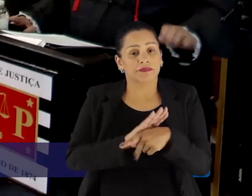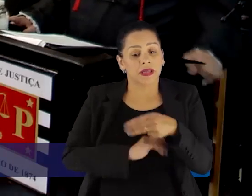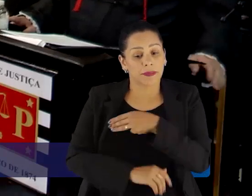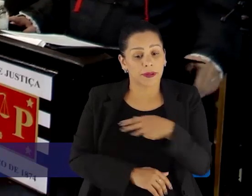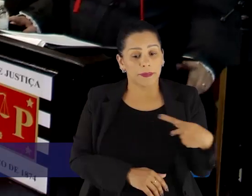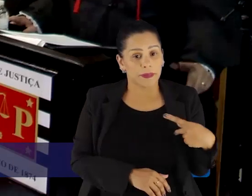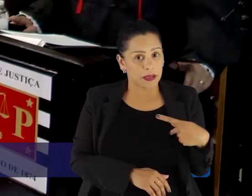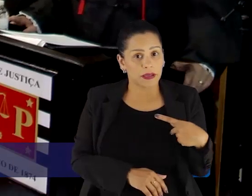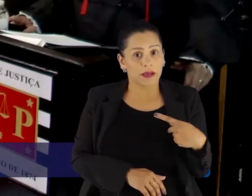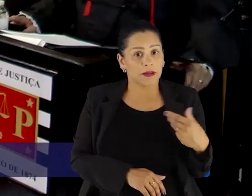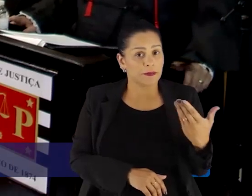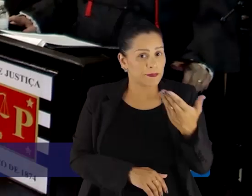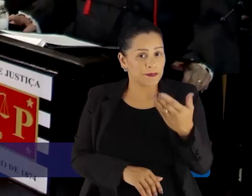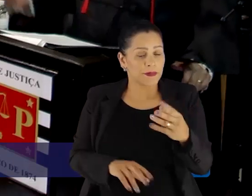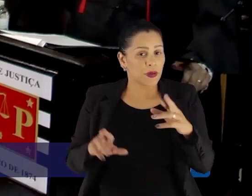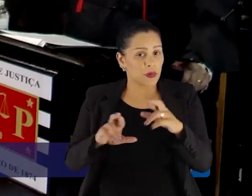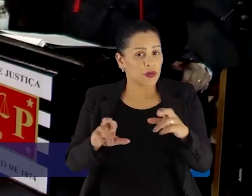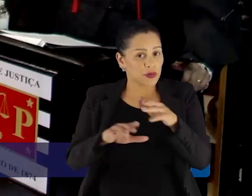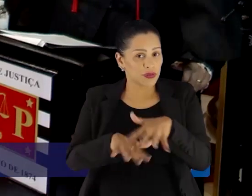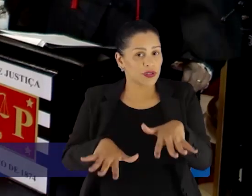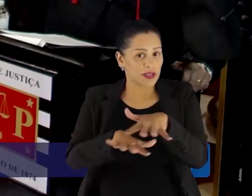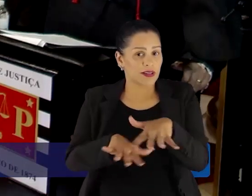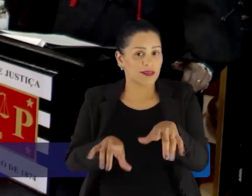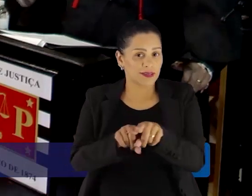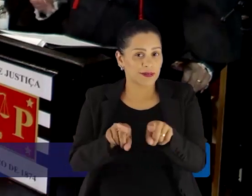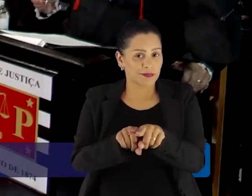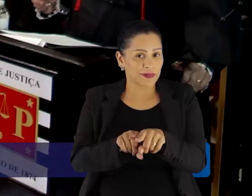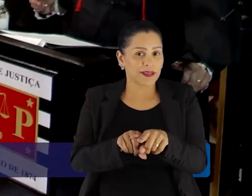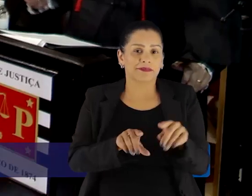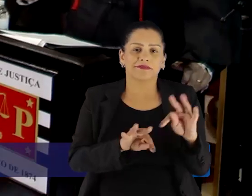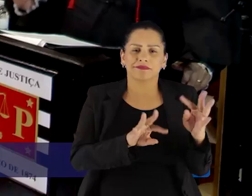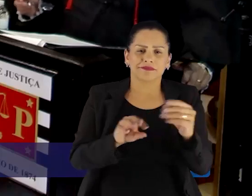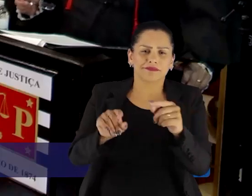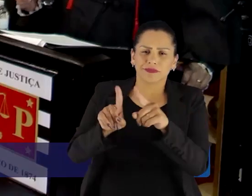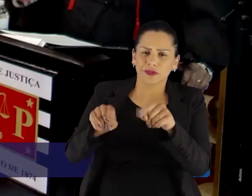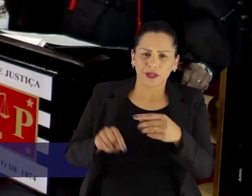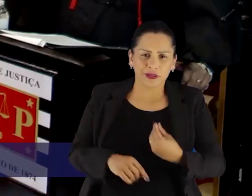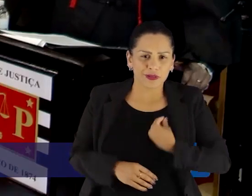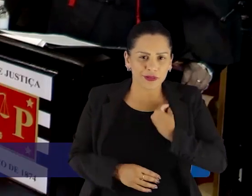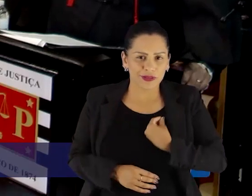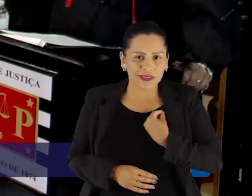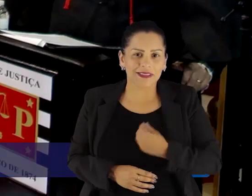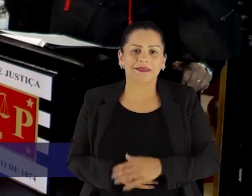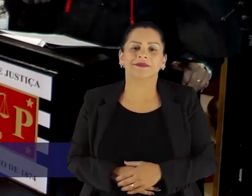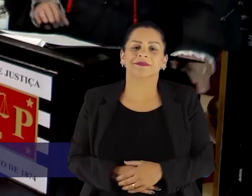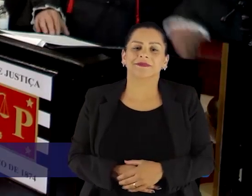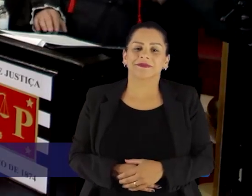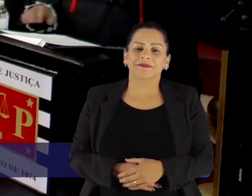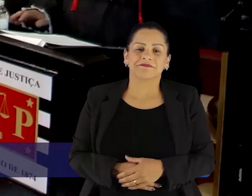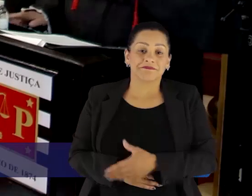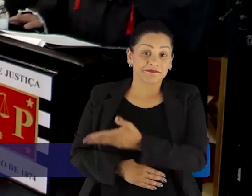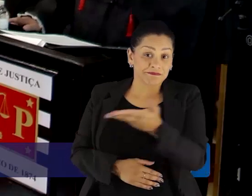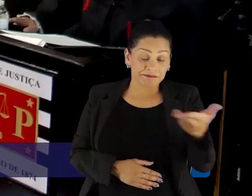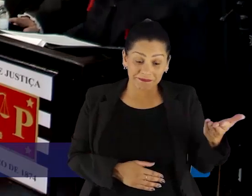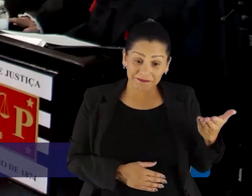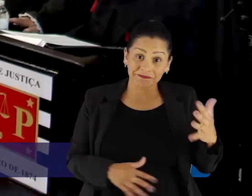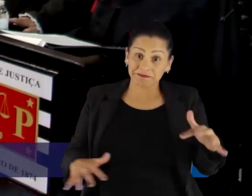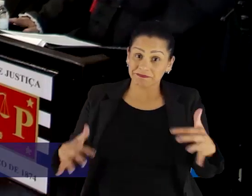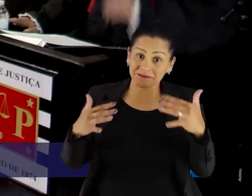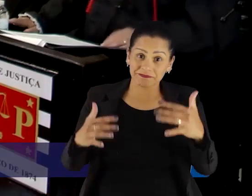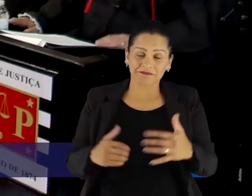aqui o nosso corregedor-geral serventuários da Justiça distinto público